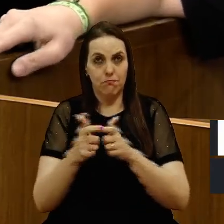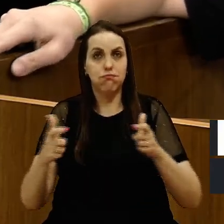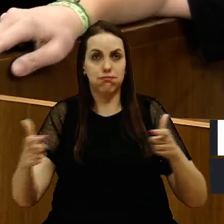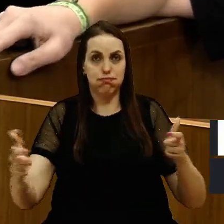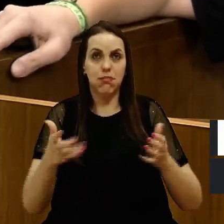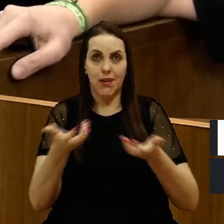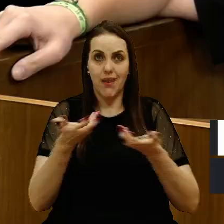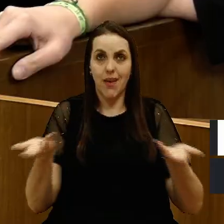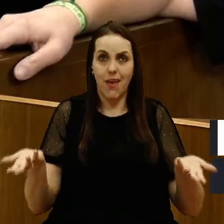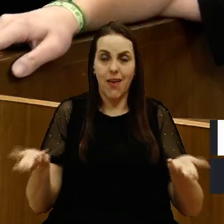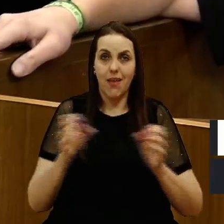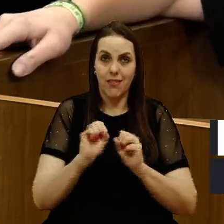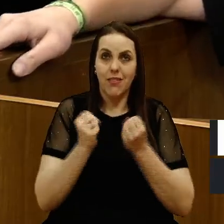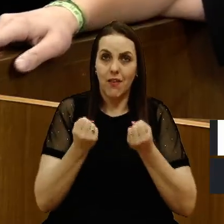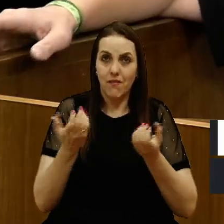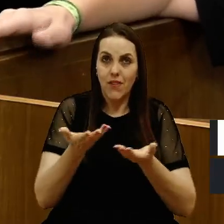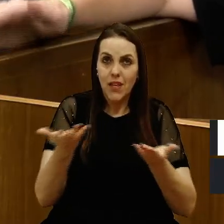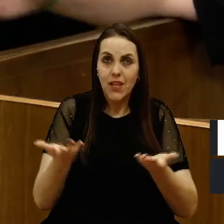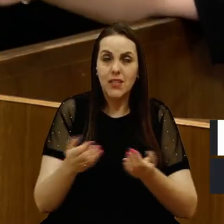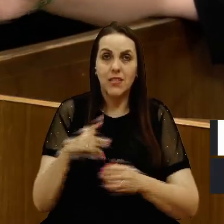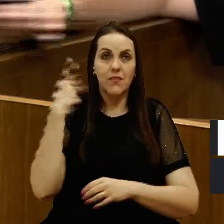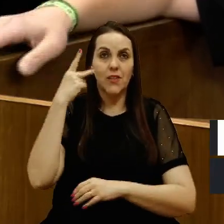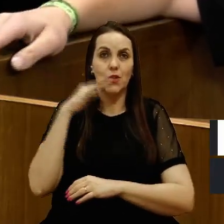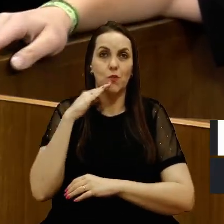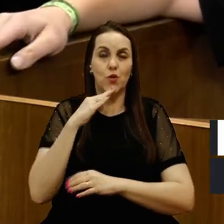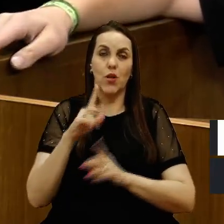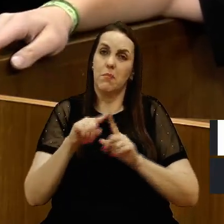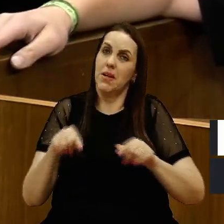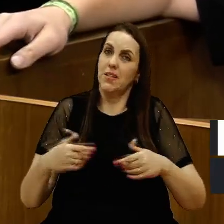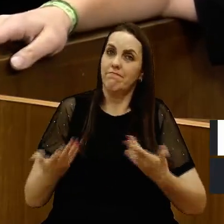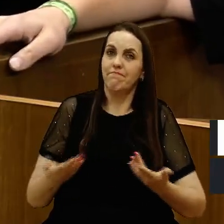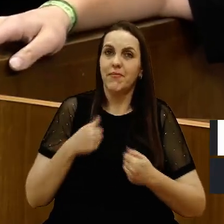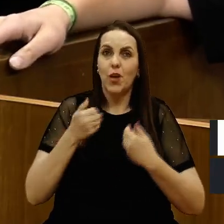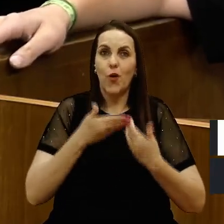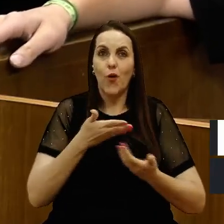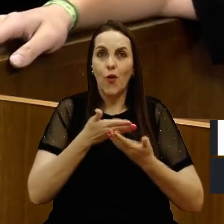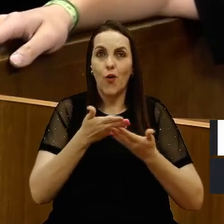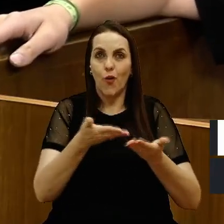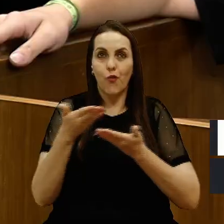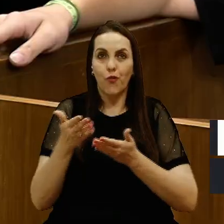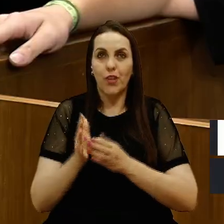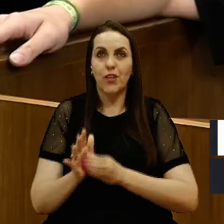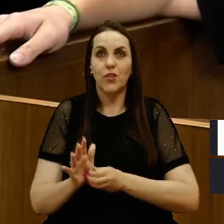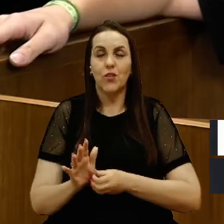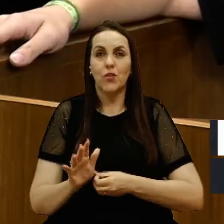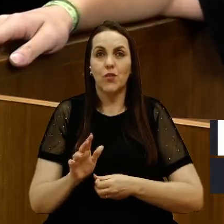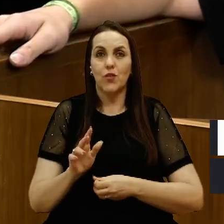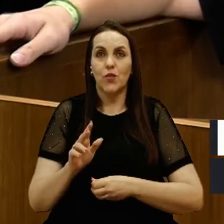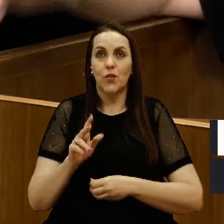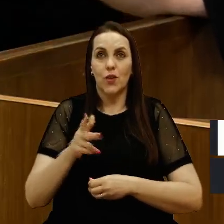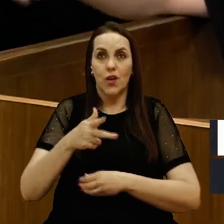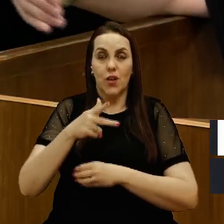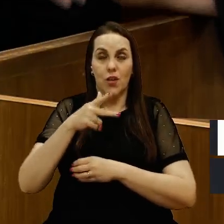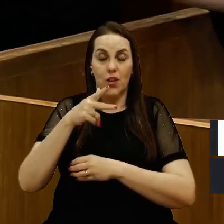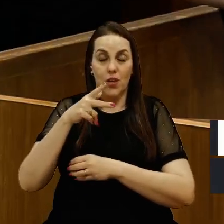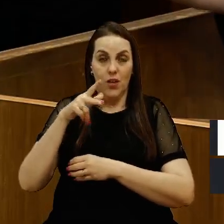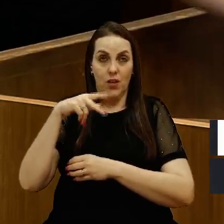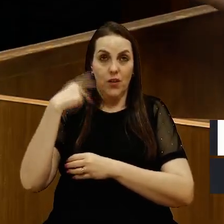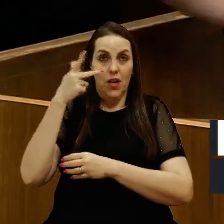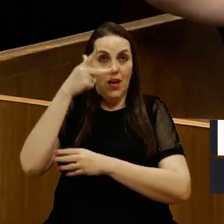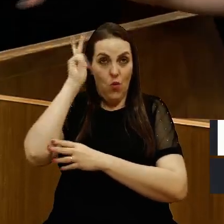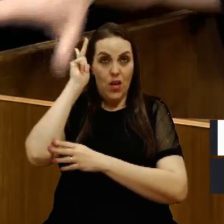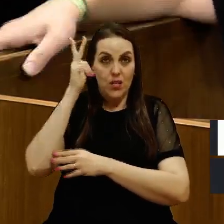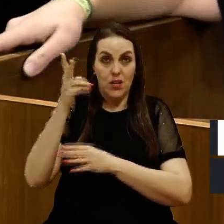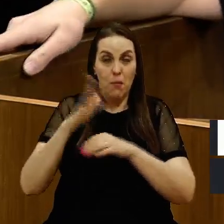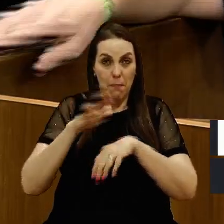ampliação da defesa, vereador Bortola. Mas eu convido, então, o senhor falou que assina, que a gente possa, juntos, buscar